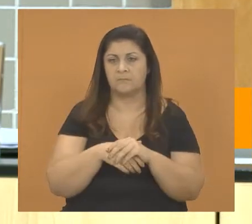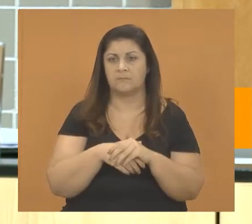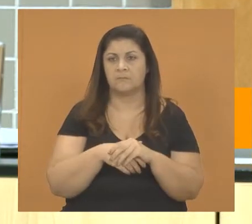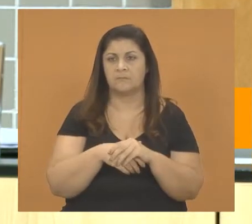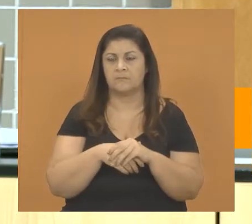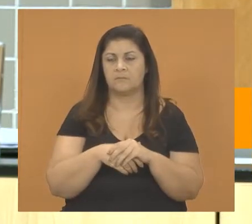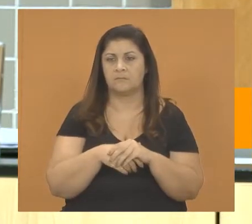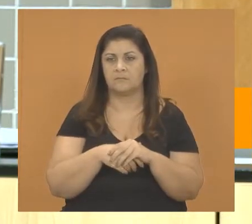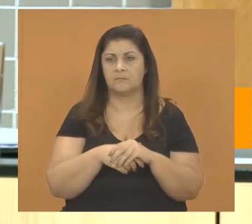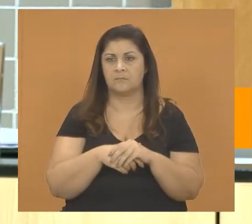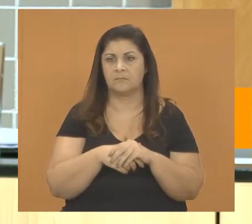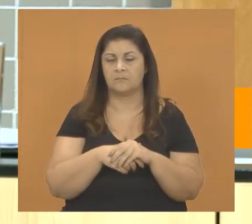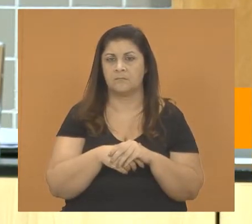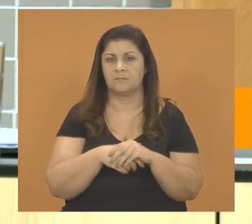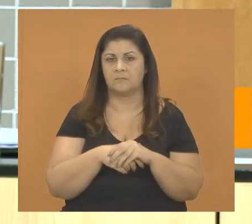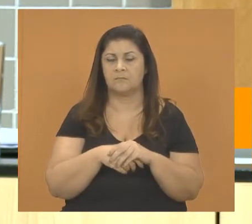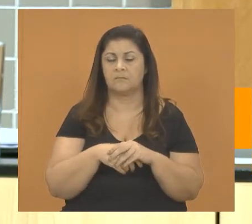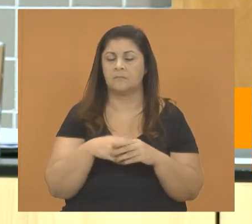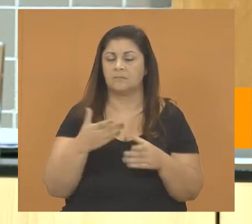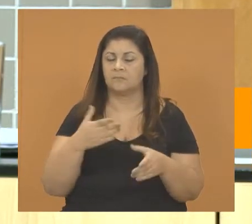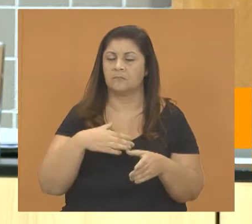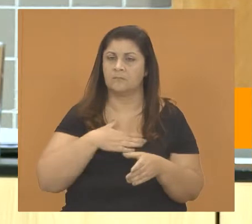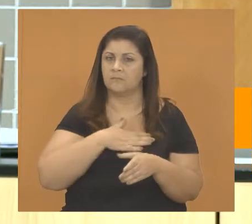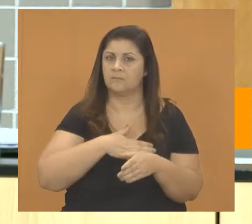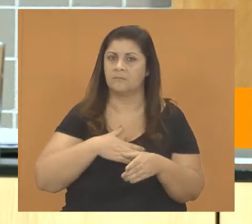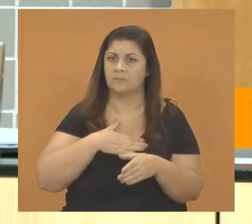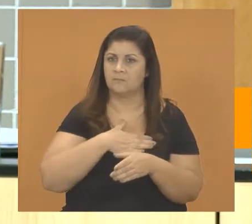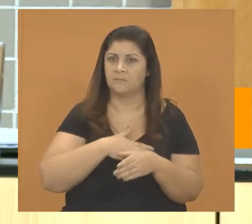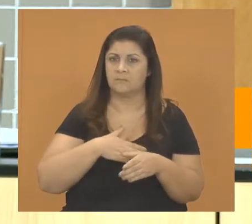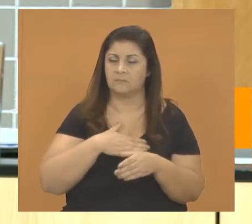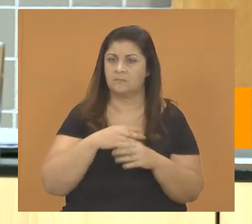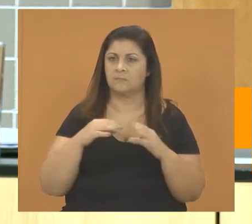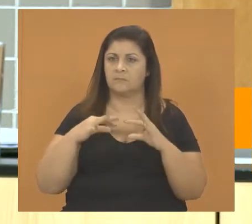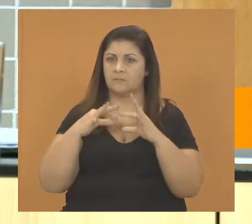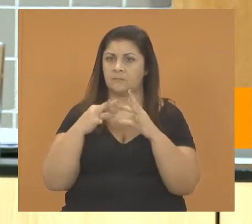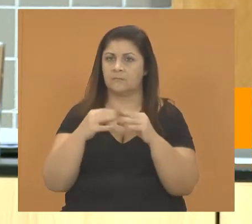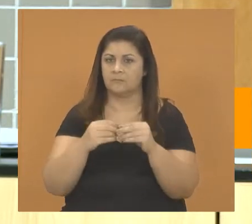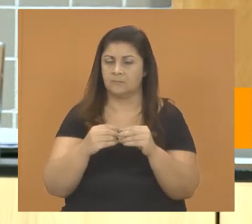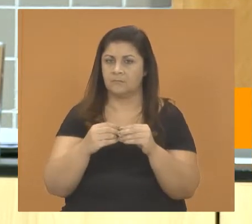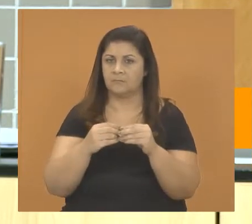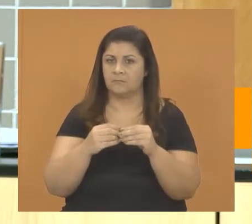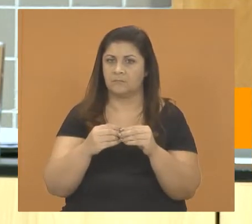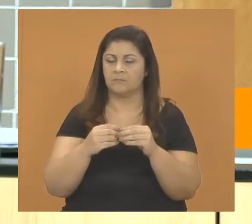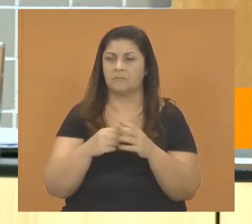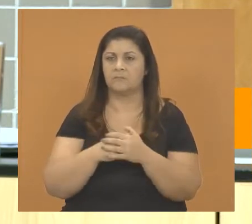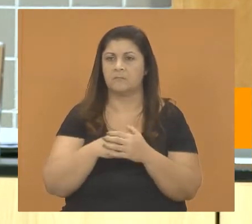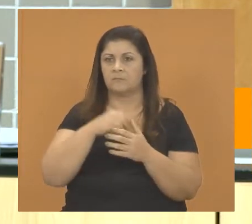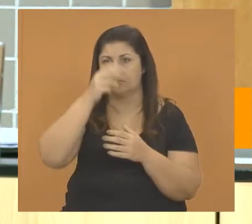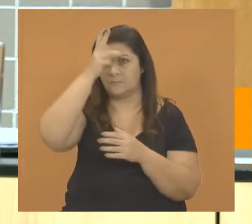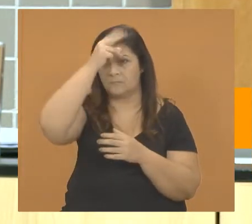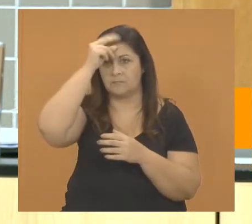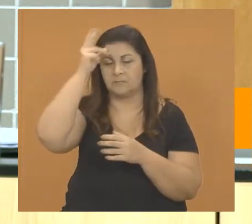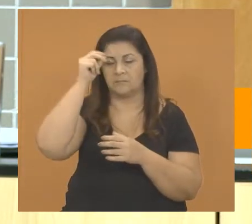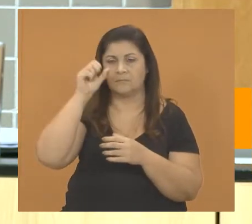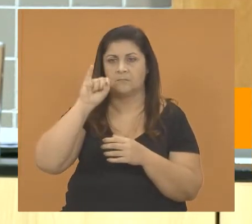reitero o meu voto de estima e consideração por essa casa e saiu de santana prefeito do município jacarey